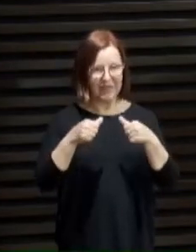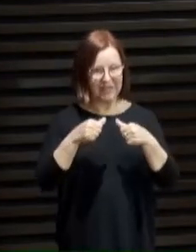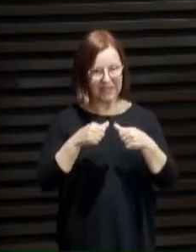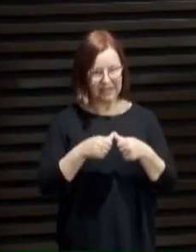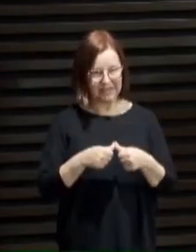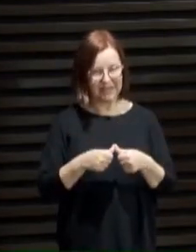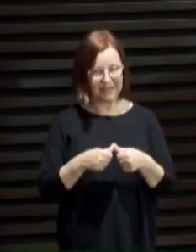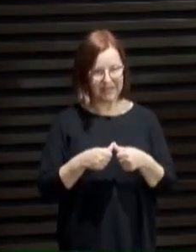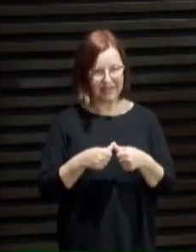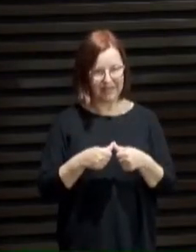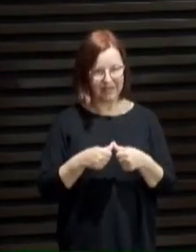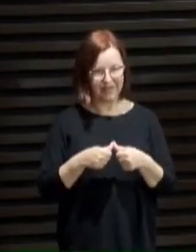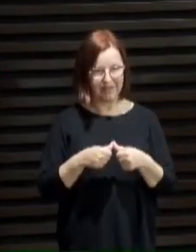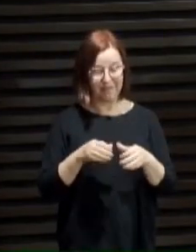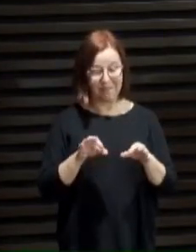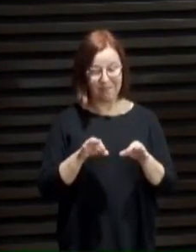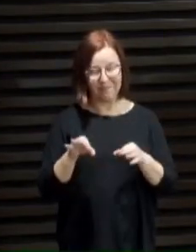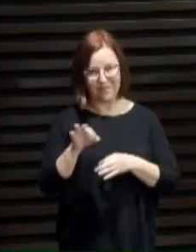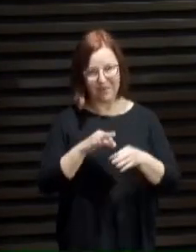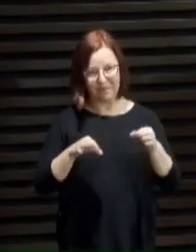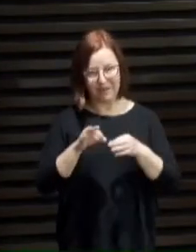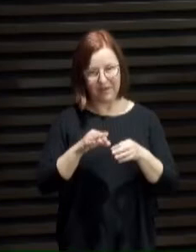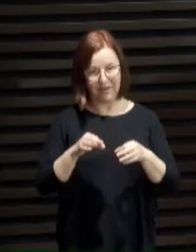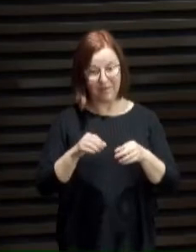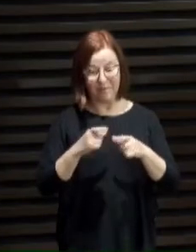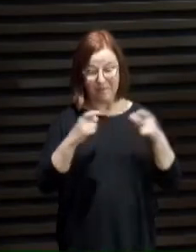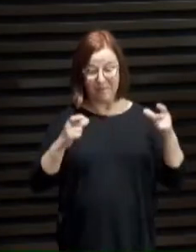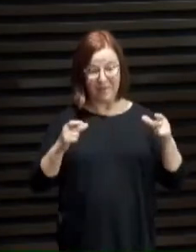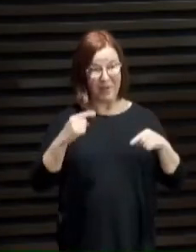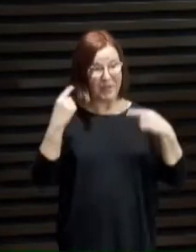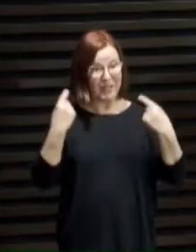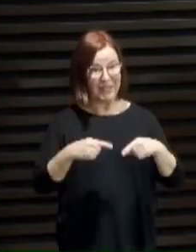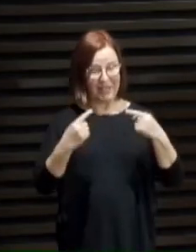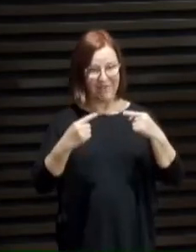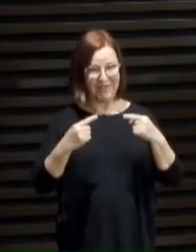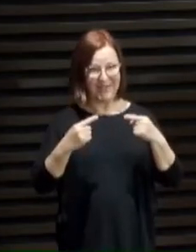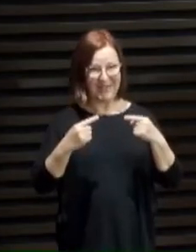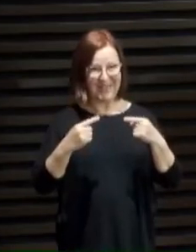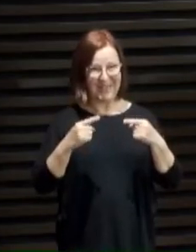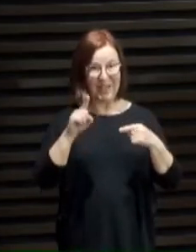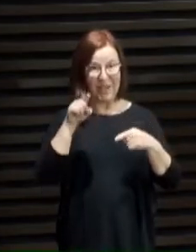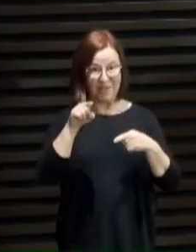ticado. O maior desafio da sua vida é ser servo.